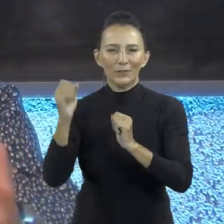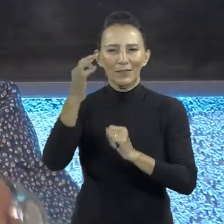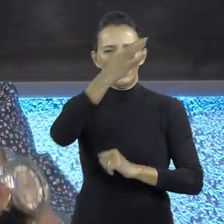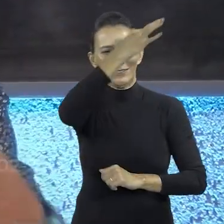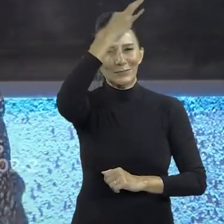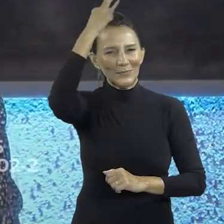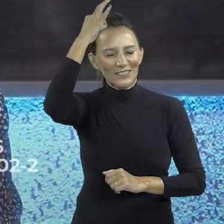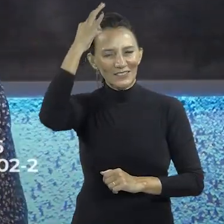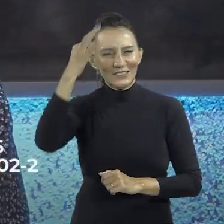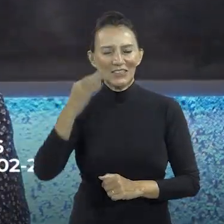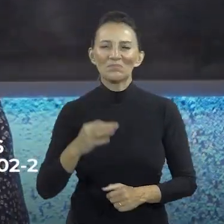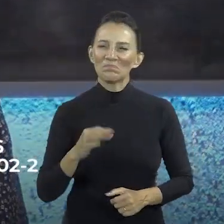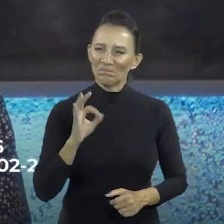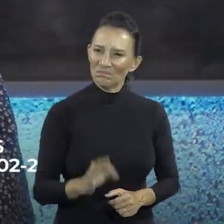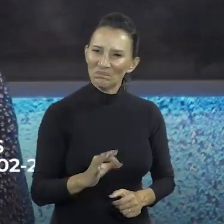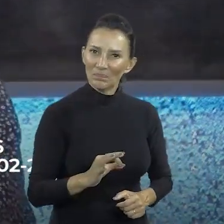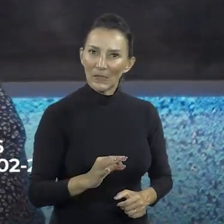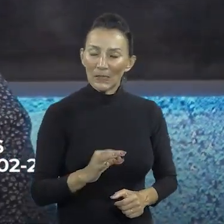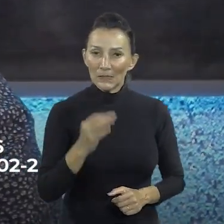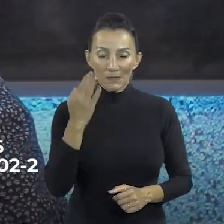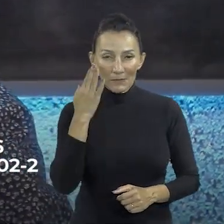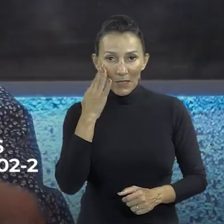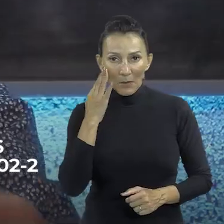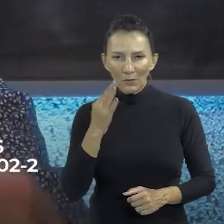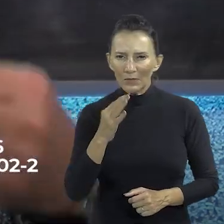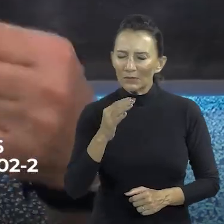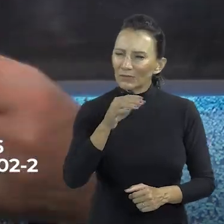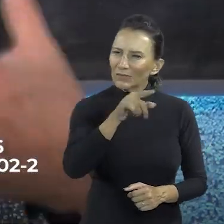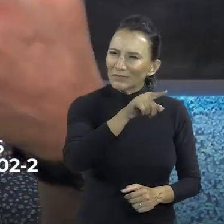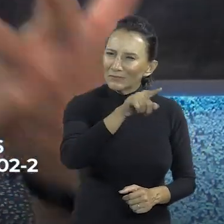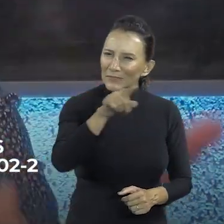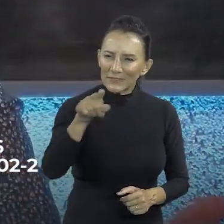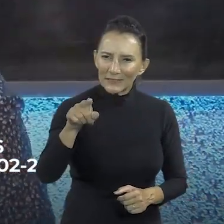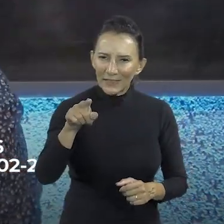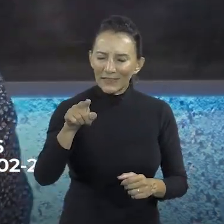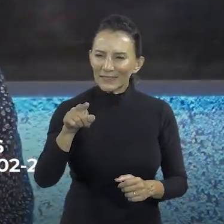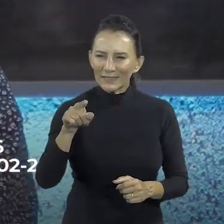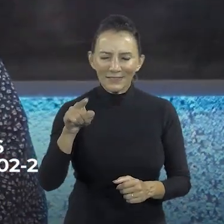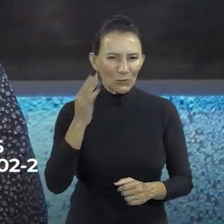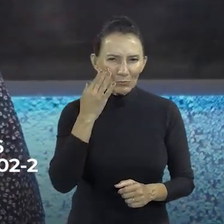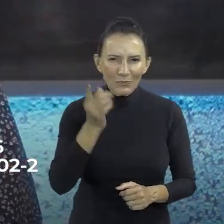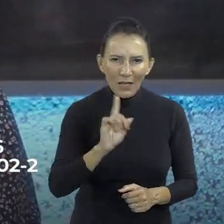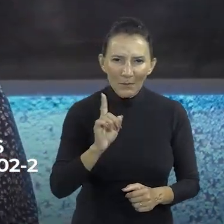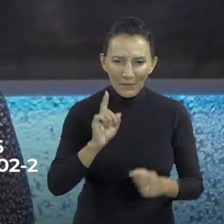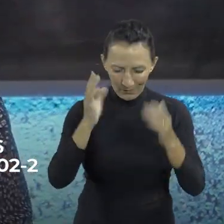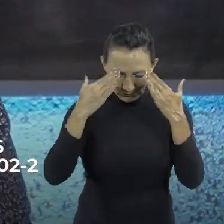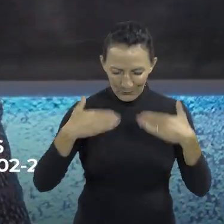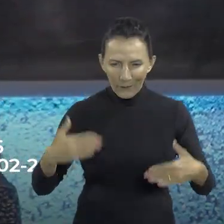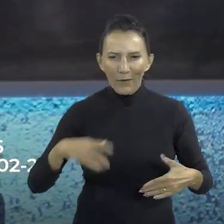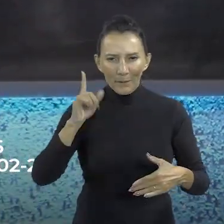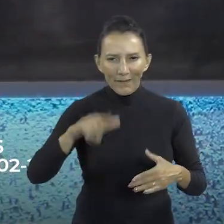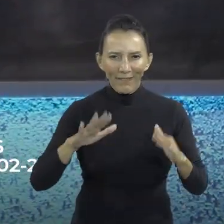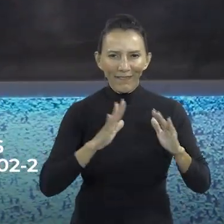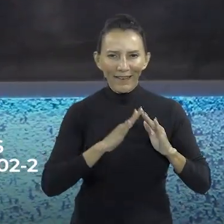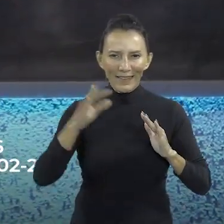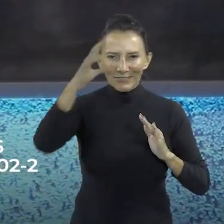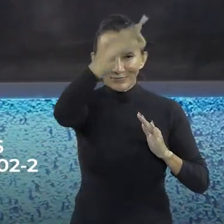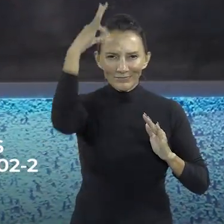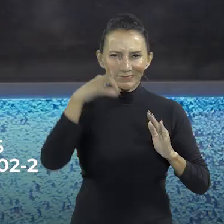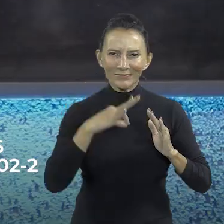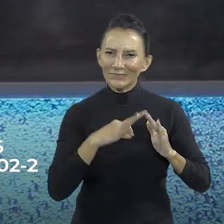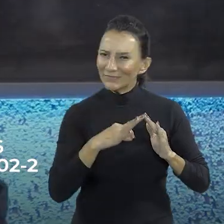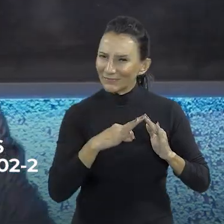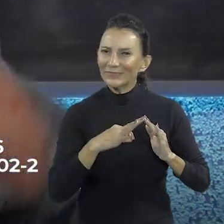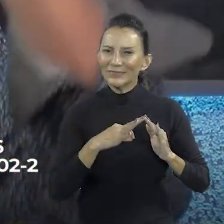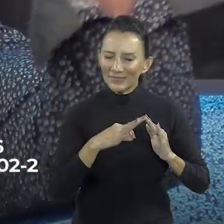Santo. Diz a palavra de Deus, não sabeis que sois templos do Espírito Santo. No Antigo Testamento, antes